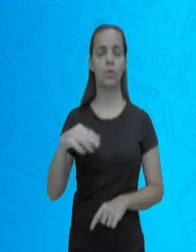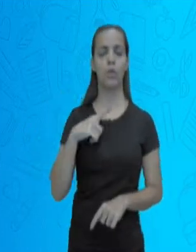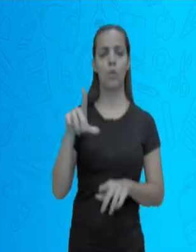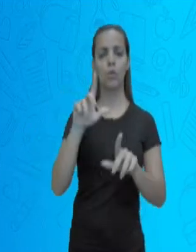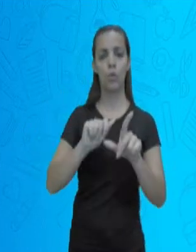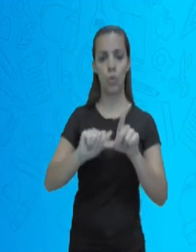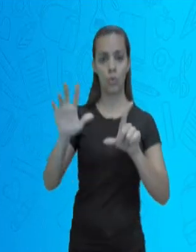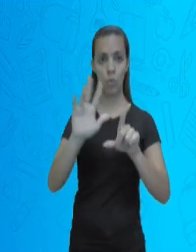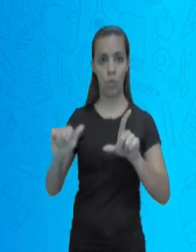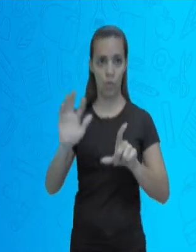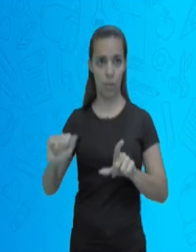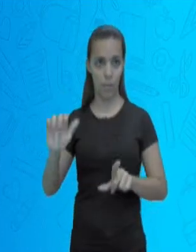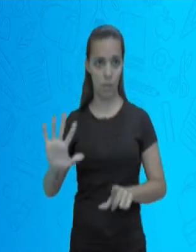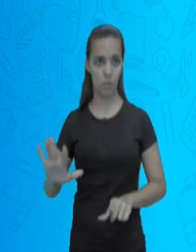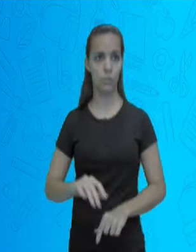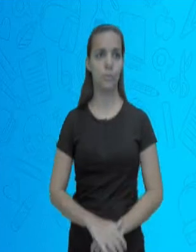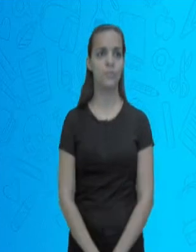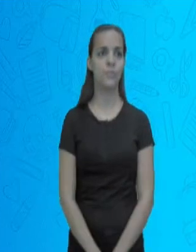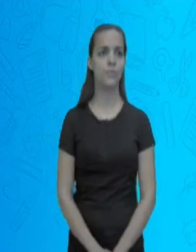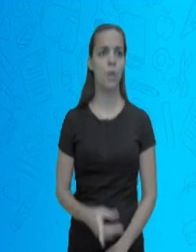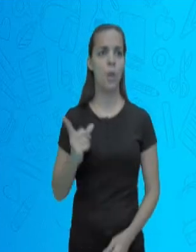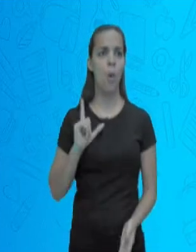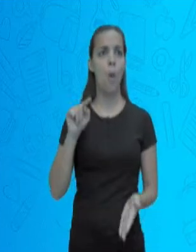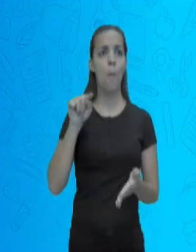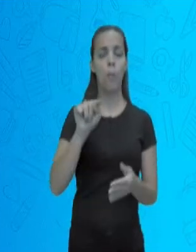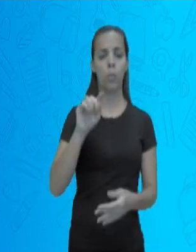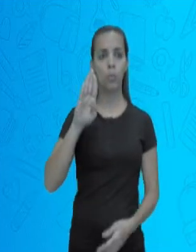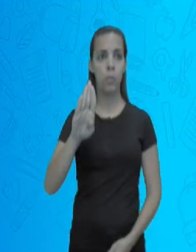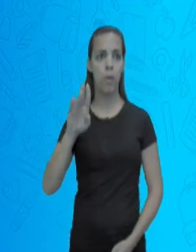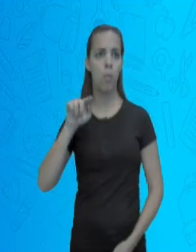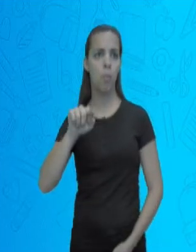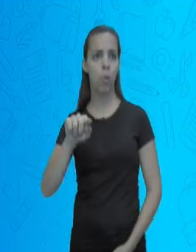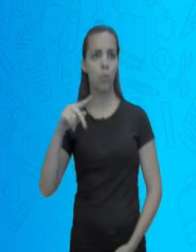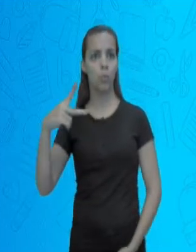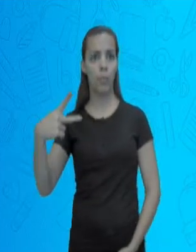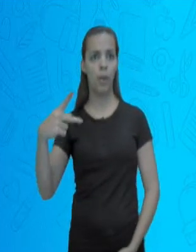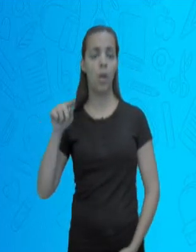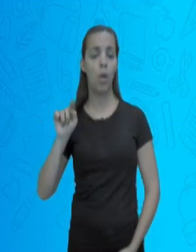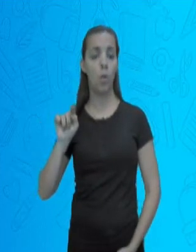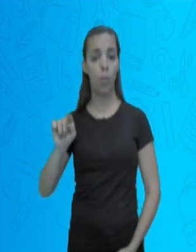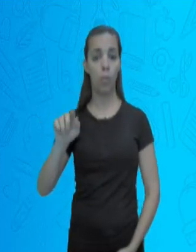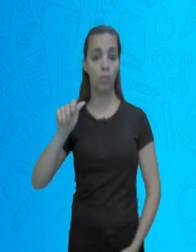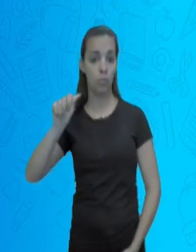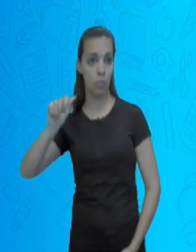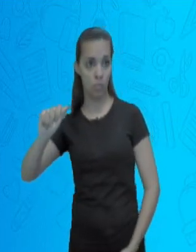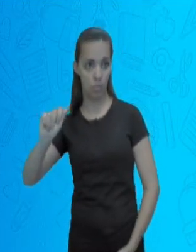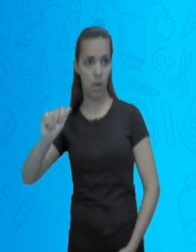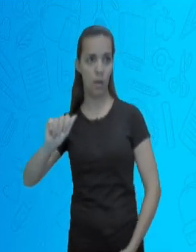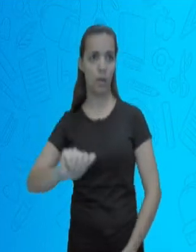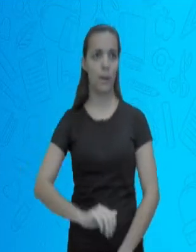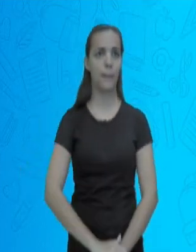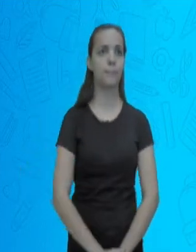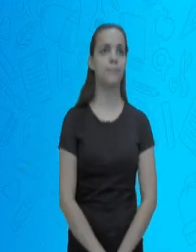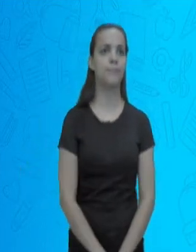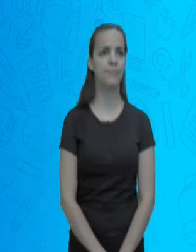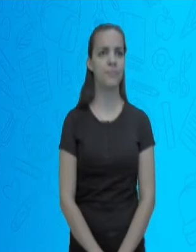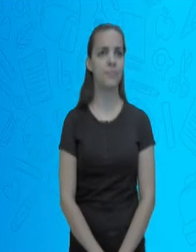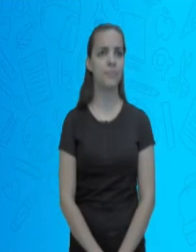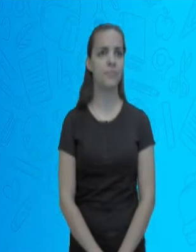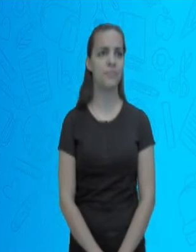ponto P, o ponto A. Representamos o ponto com letra maiúscula.